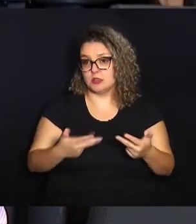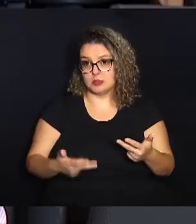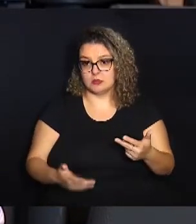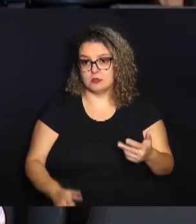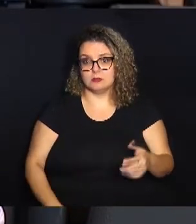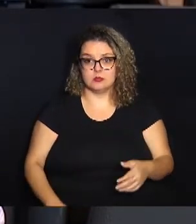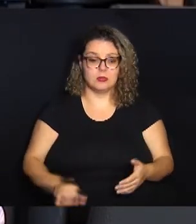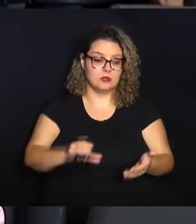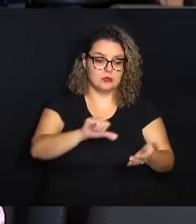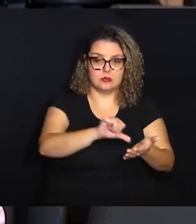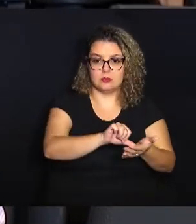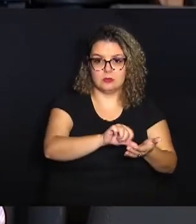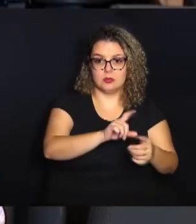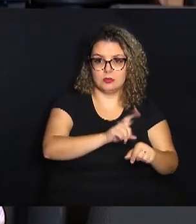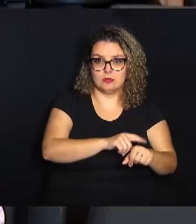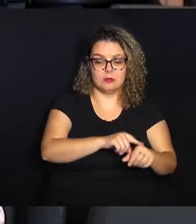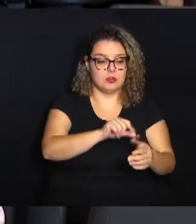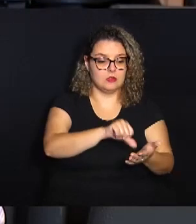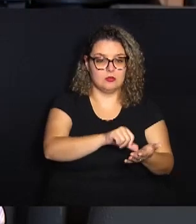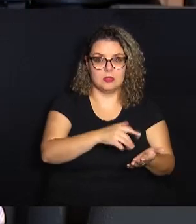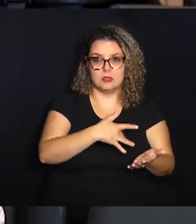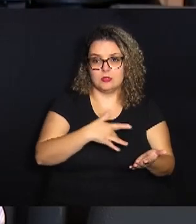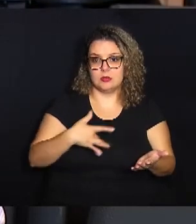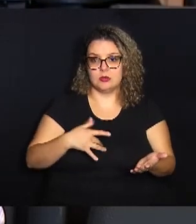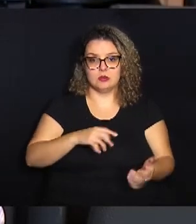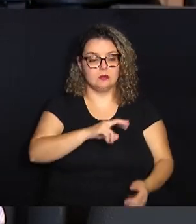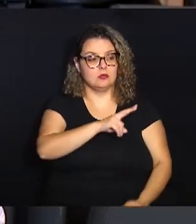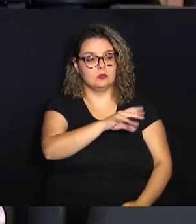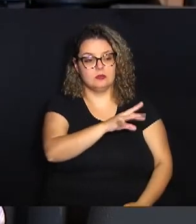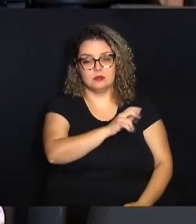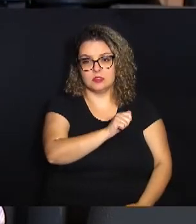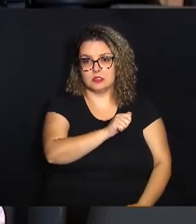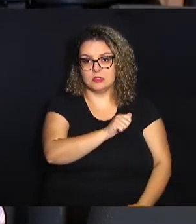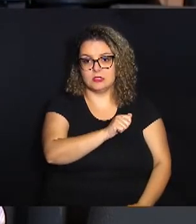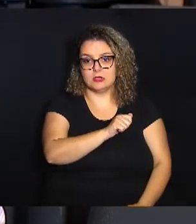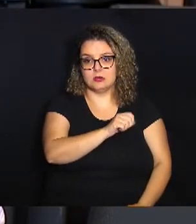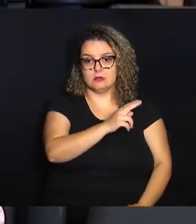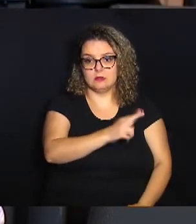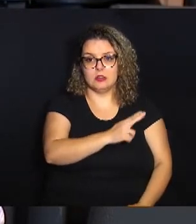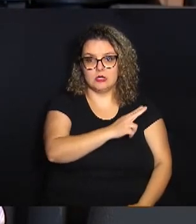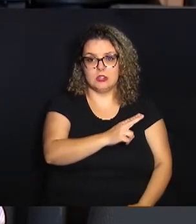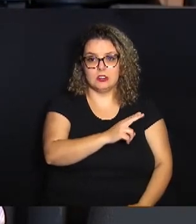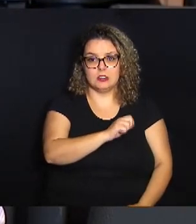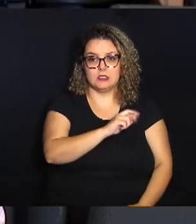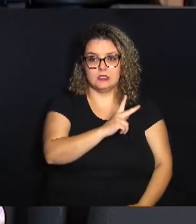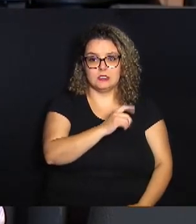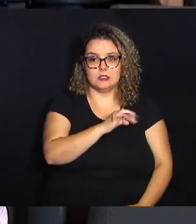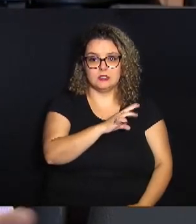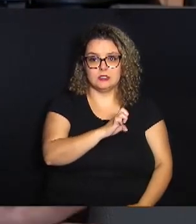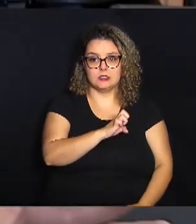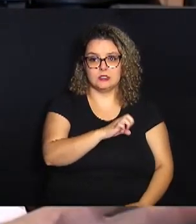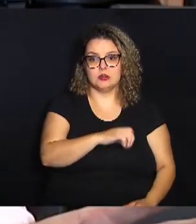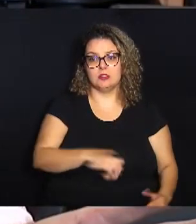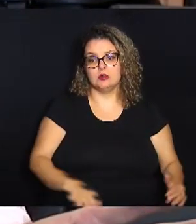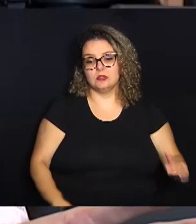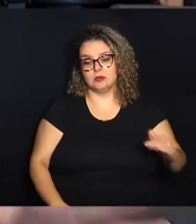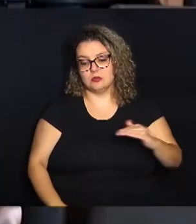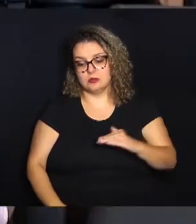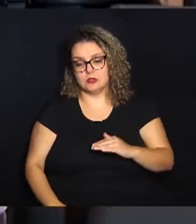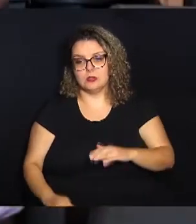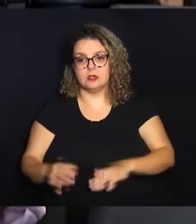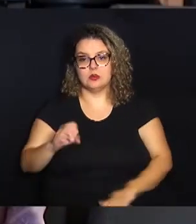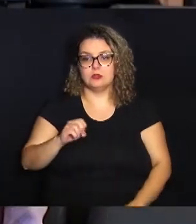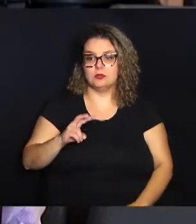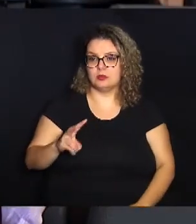em determinado horário pela Vila Padre Anchieta, né, o distrito de Nova Aparecida, e fosse até o distrito do